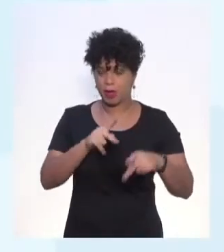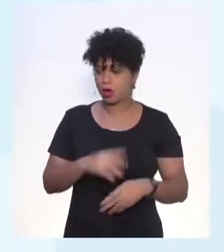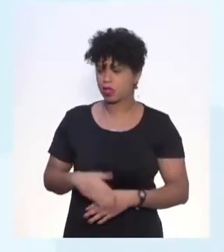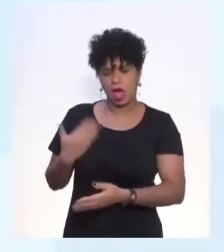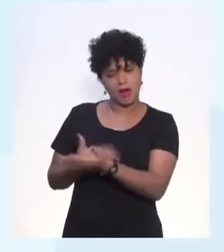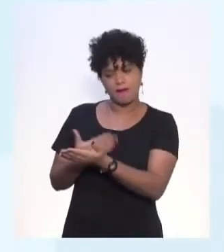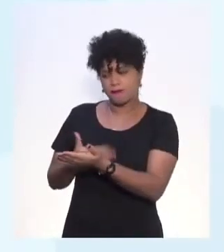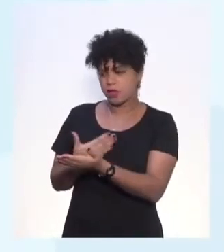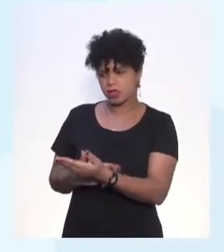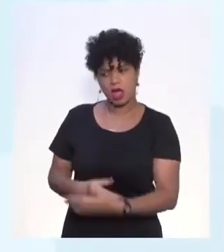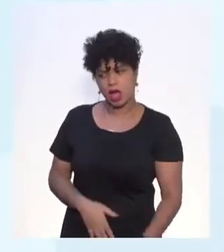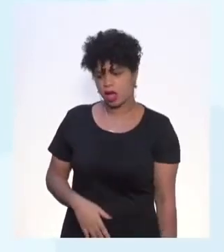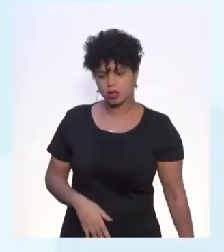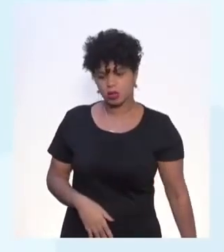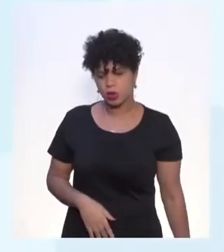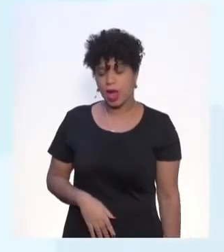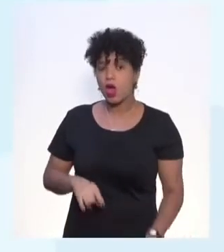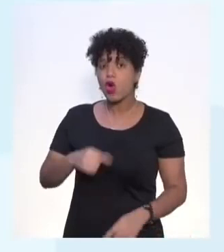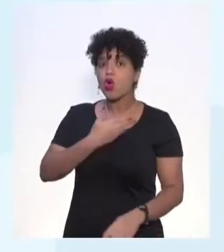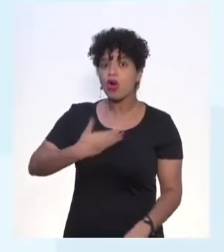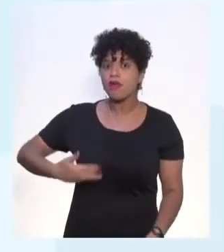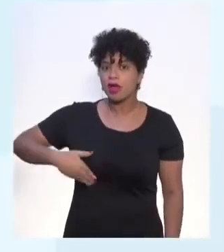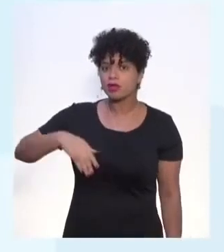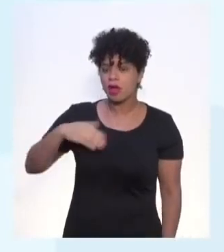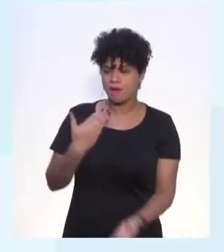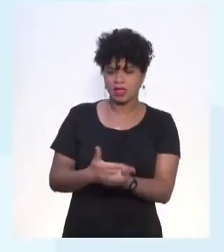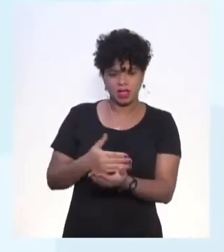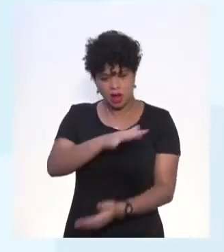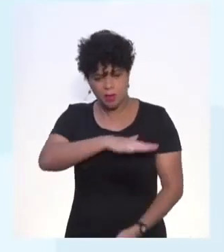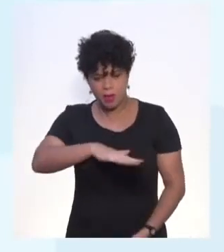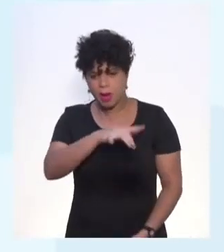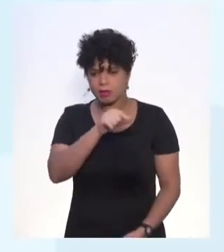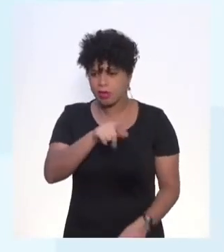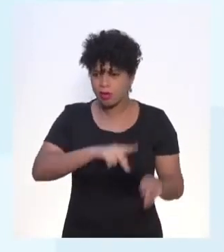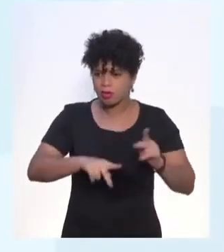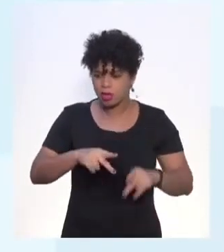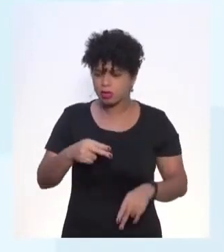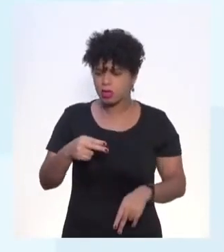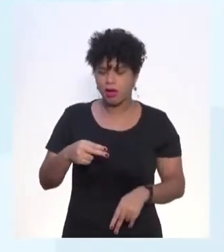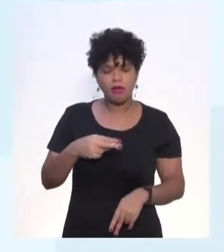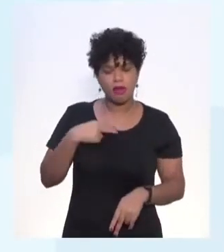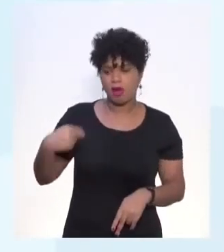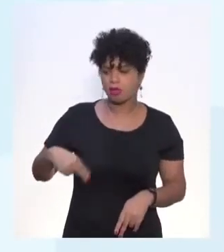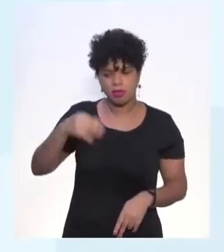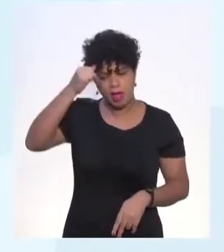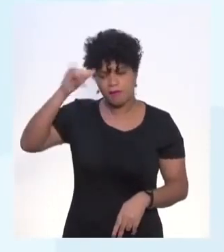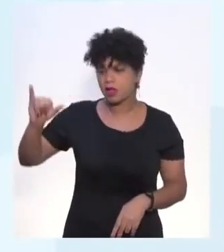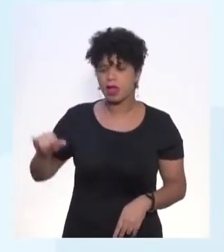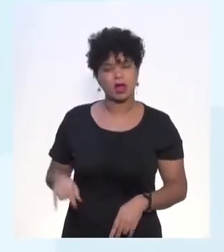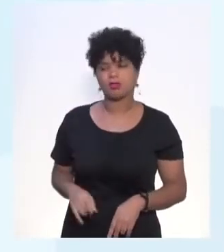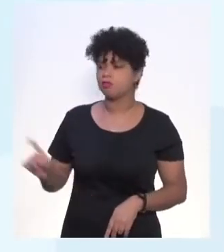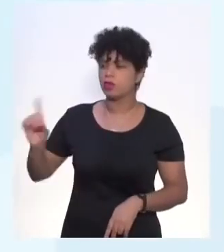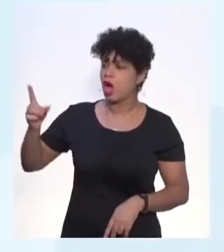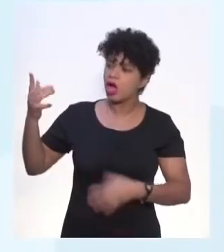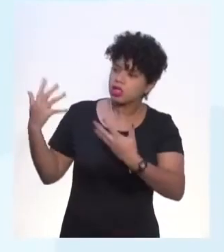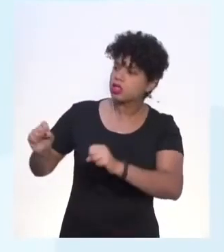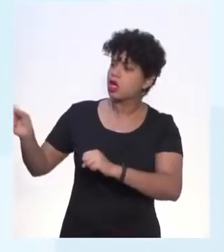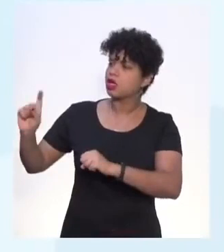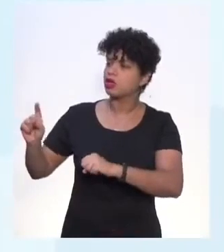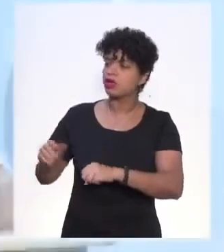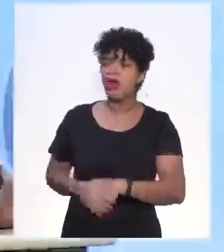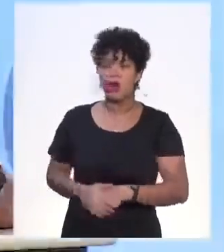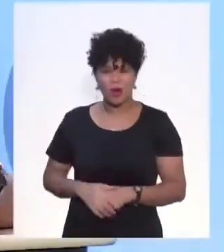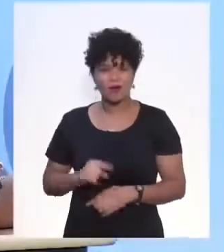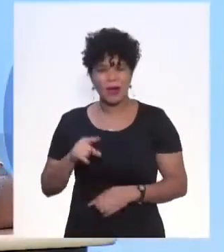o tráfico de ópio, o que levou a coroa britânica a lançar mão de sua força militar. Olha a estratégia dos britânicos